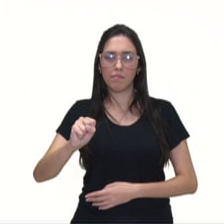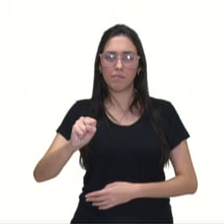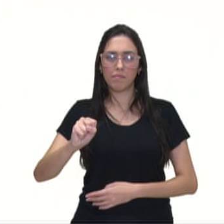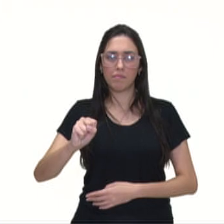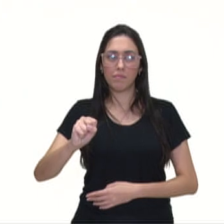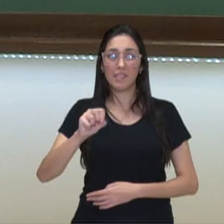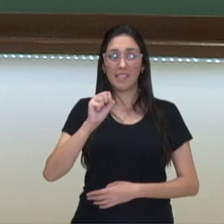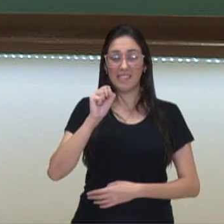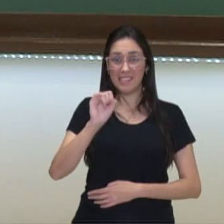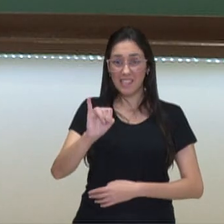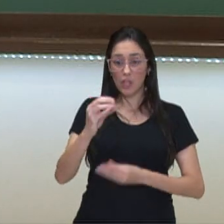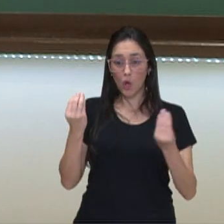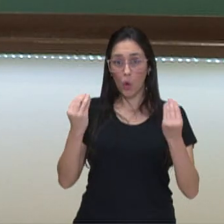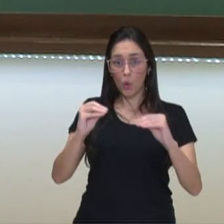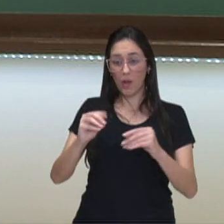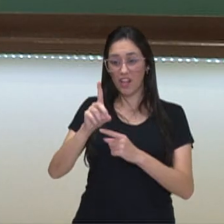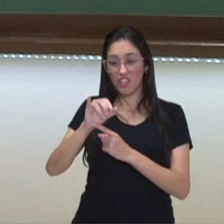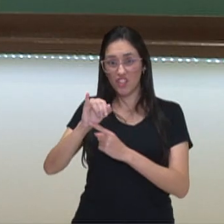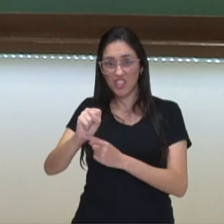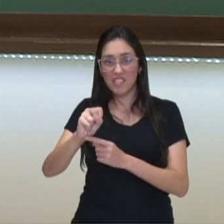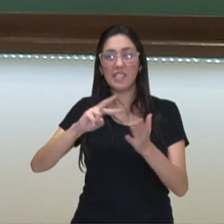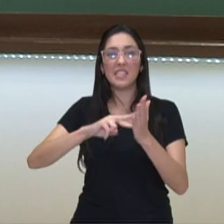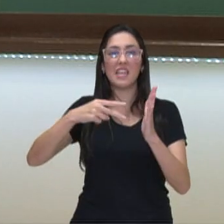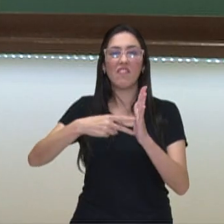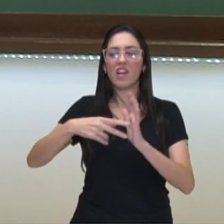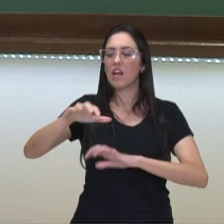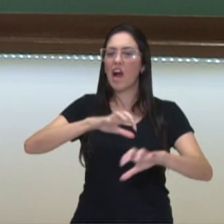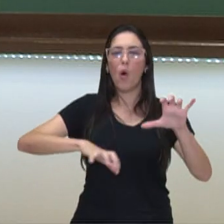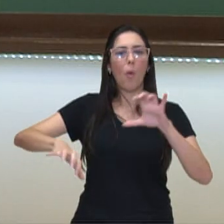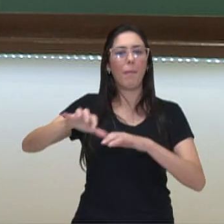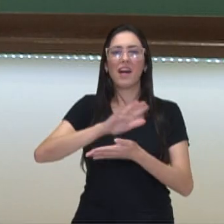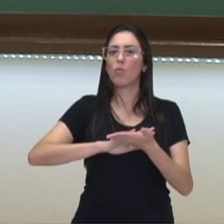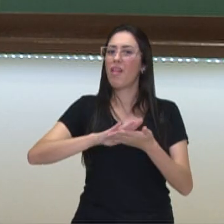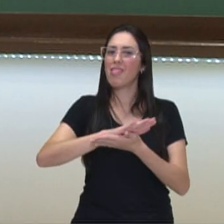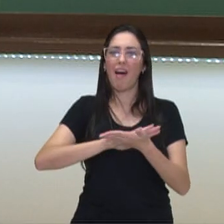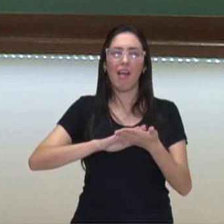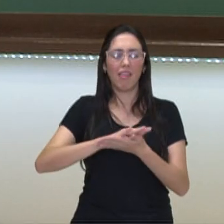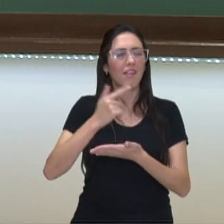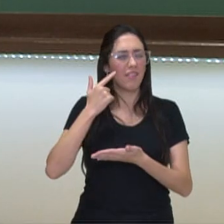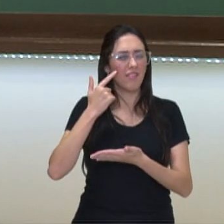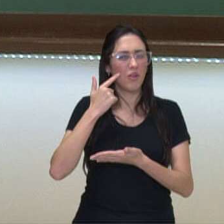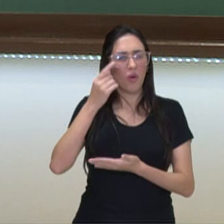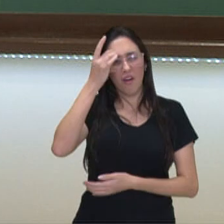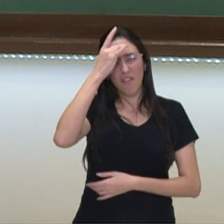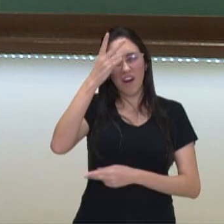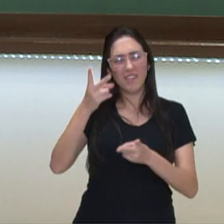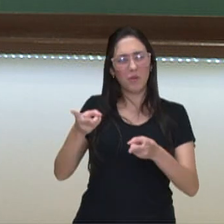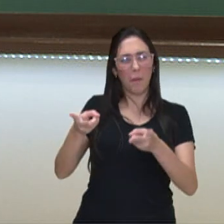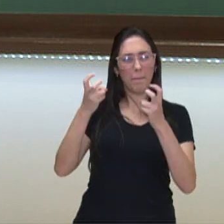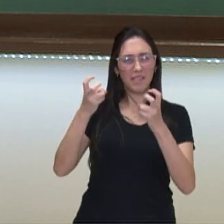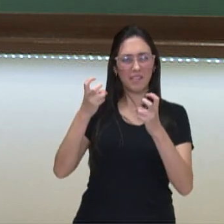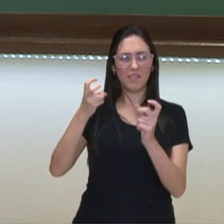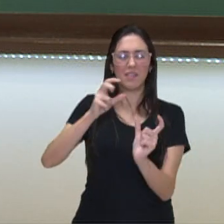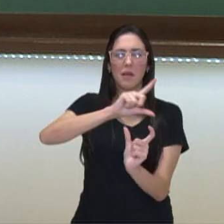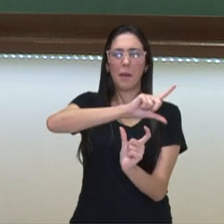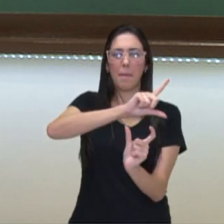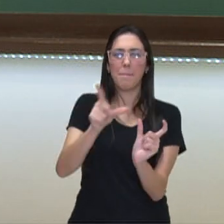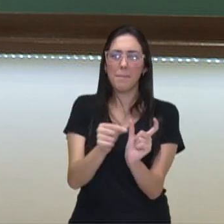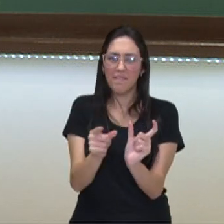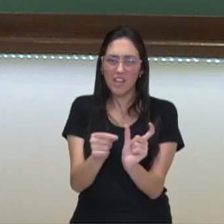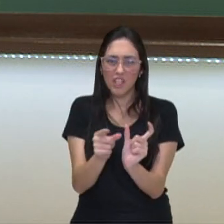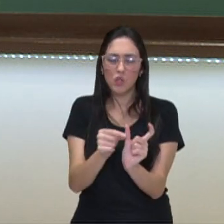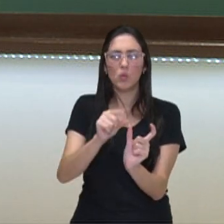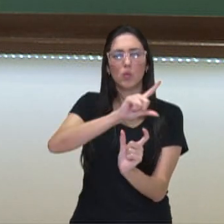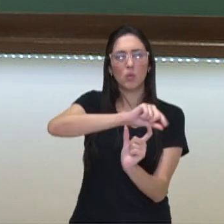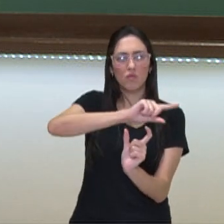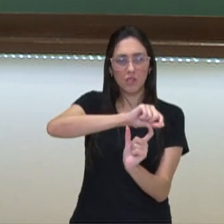Disorganize, então vai ser algo desorganizado. Você viu como é fácil a gente perceber os prefixos que dão essa ideia de